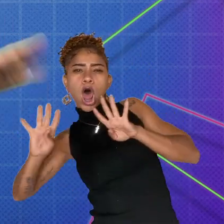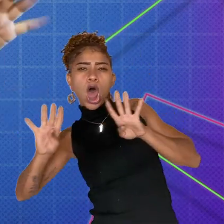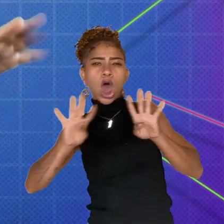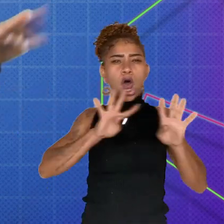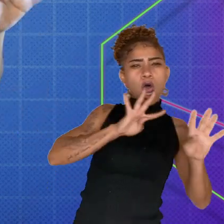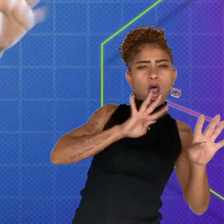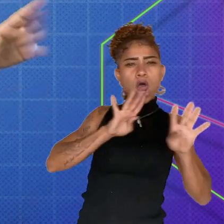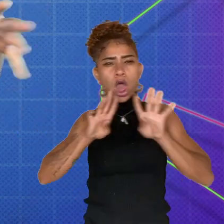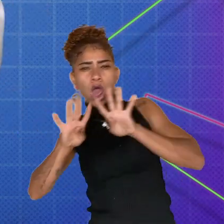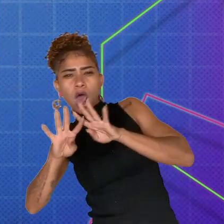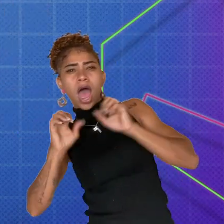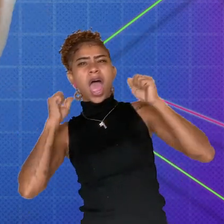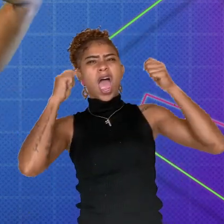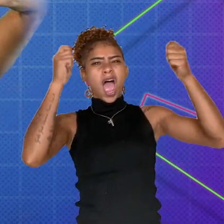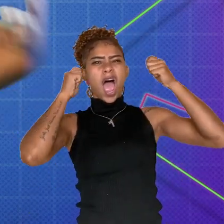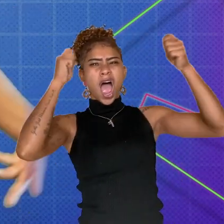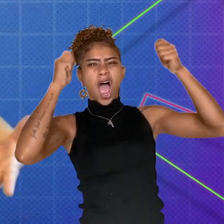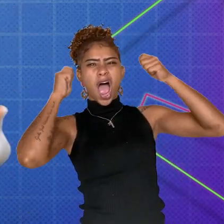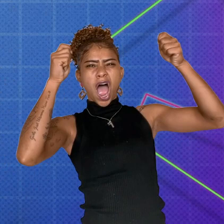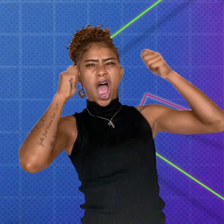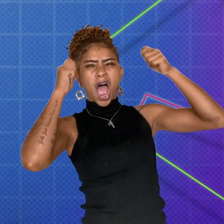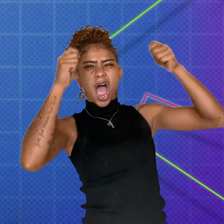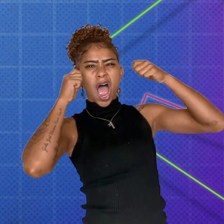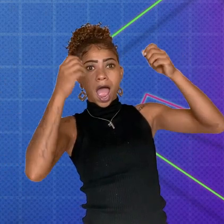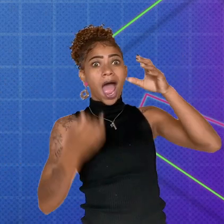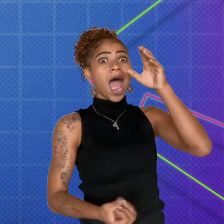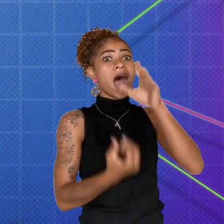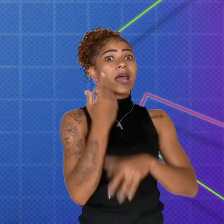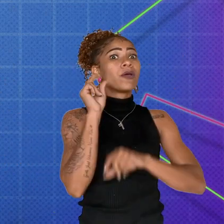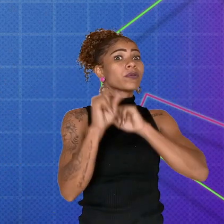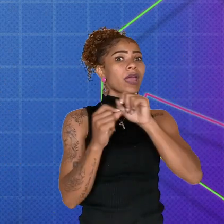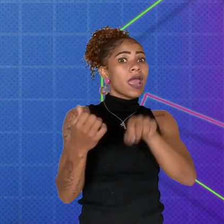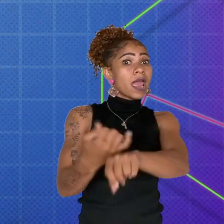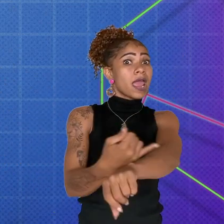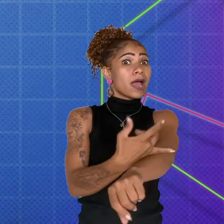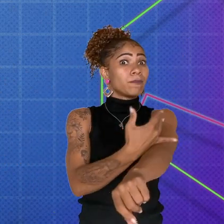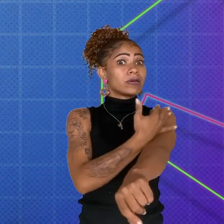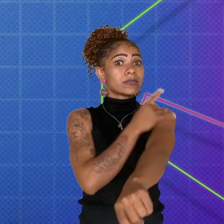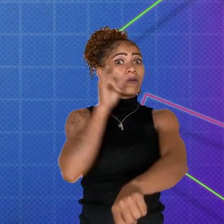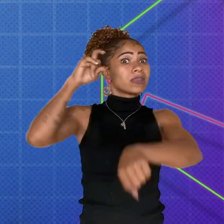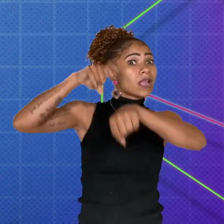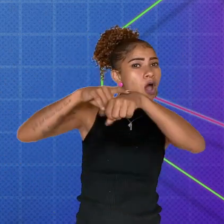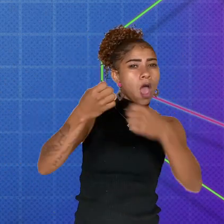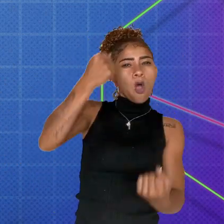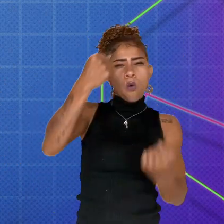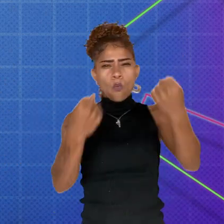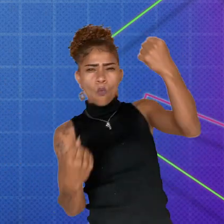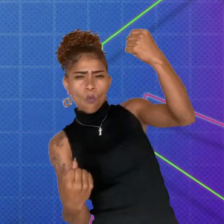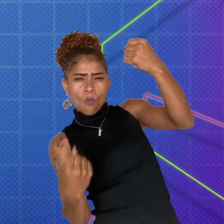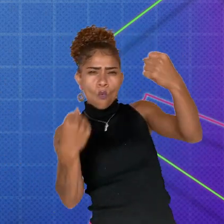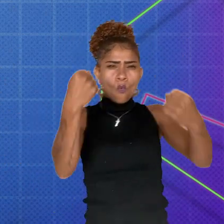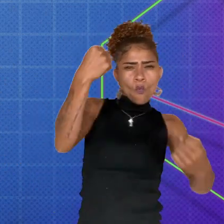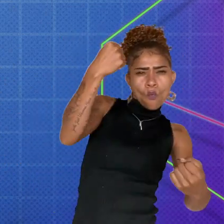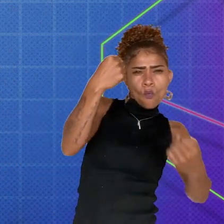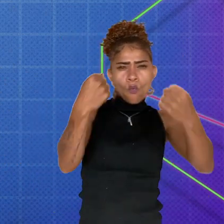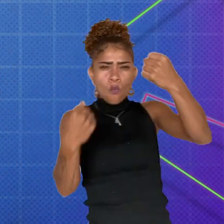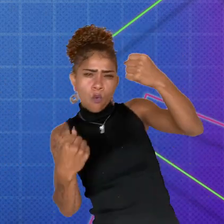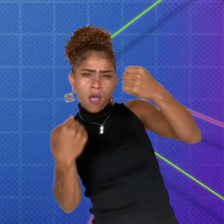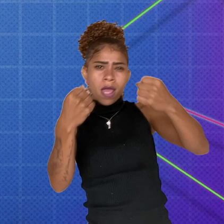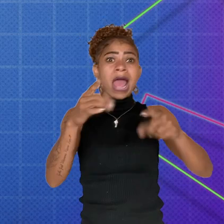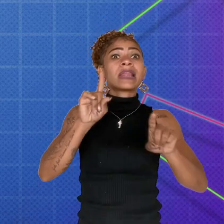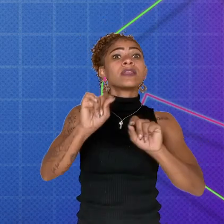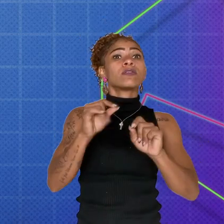sons de multidões animadas e gritando criam a sensação de torcida e emoção durante a corrida. Eles dão vida às áreas de